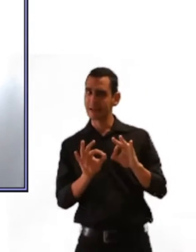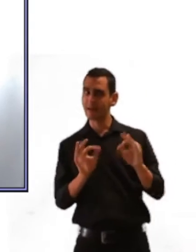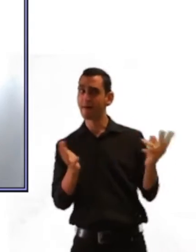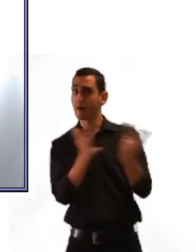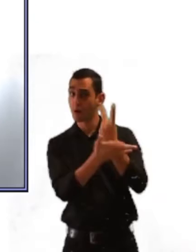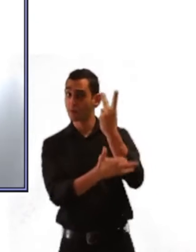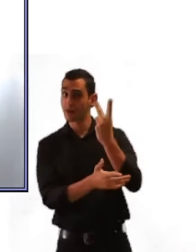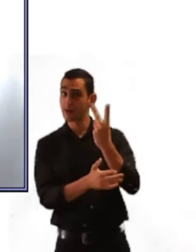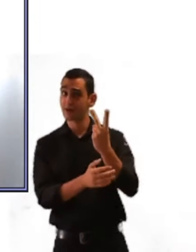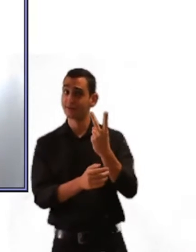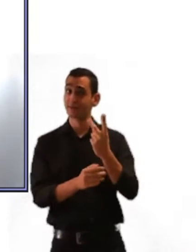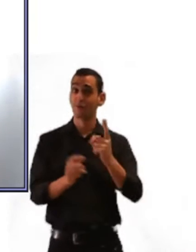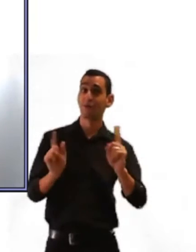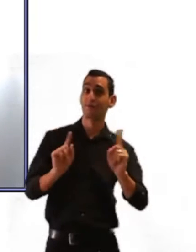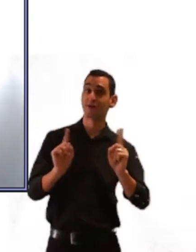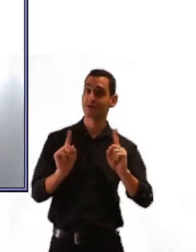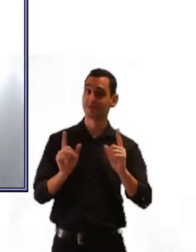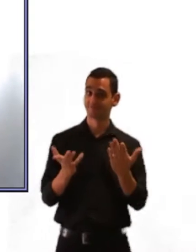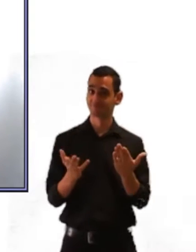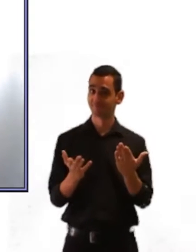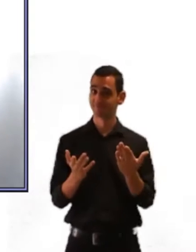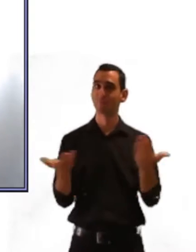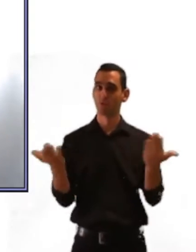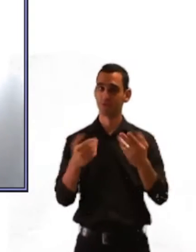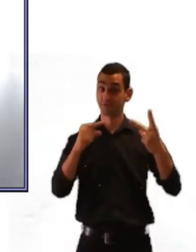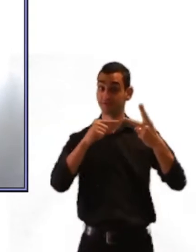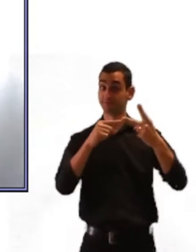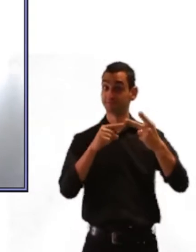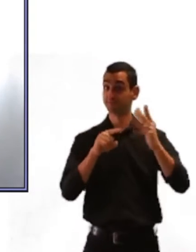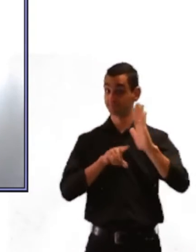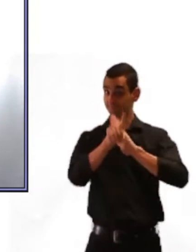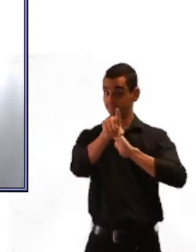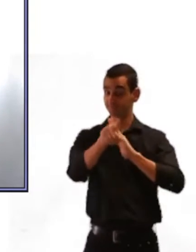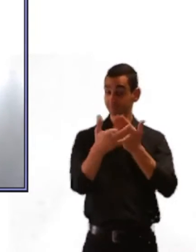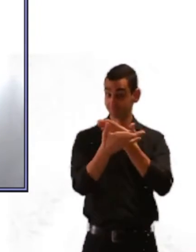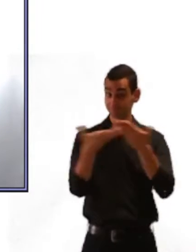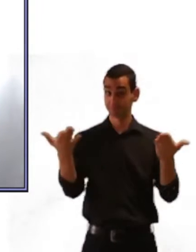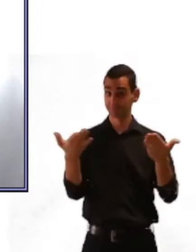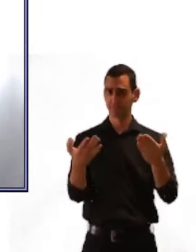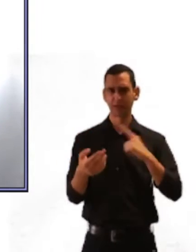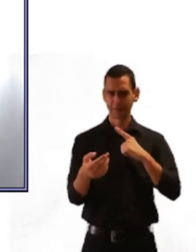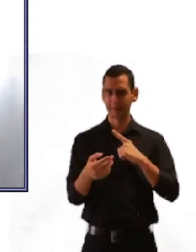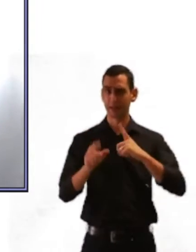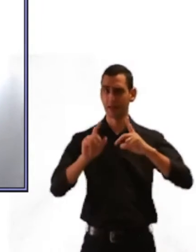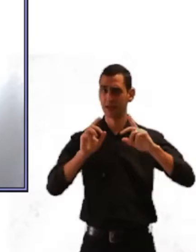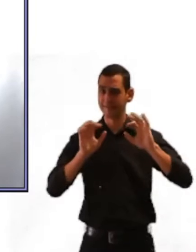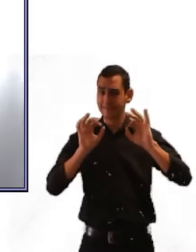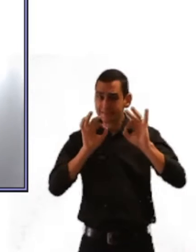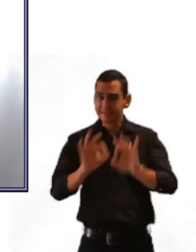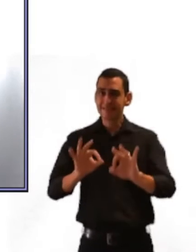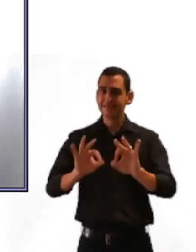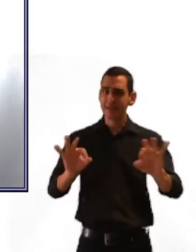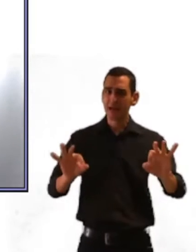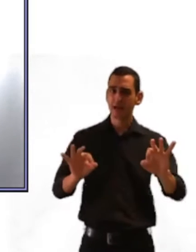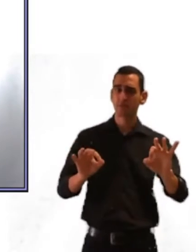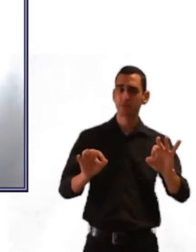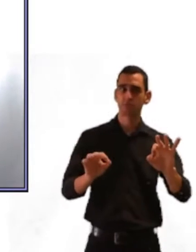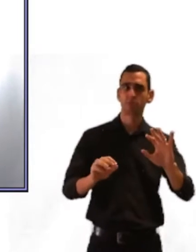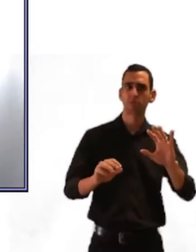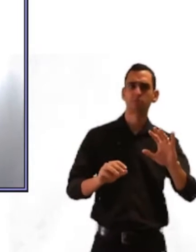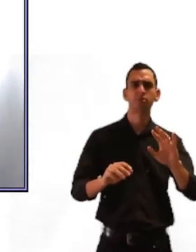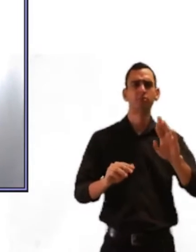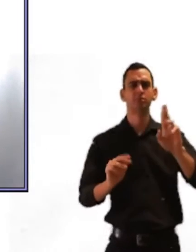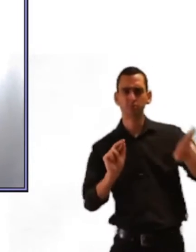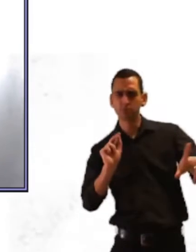segunda problematização que a gente traz aqui. Então, existe, com base nessa distinção